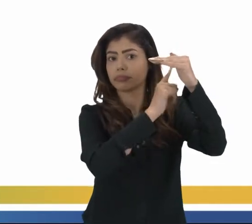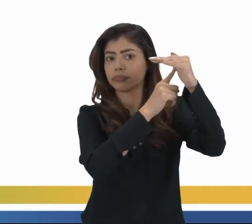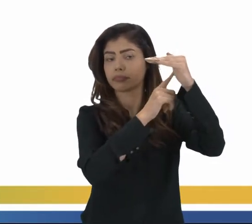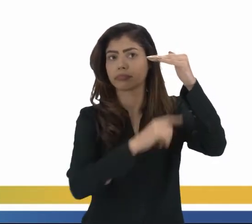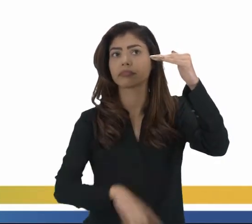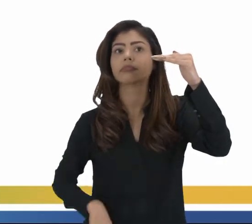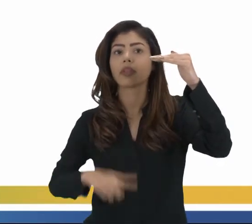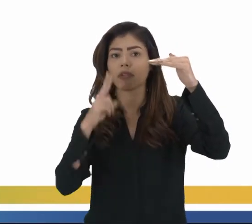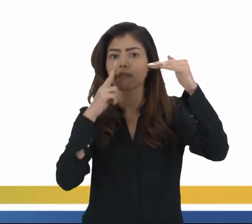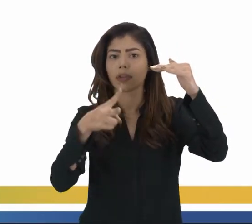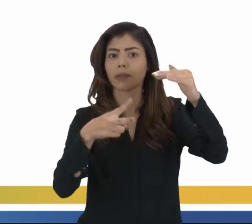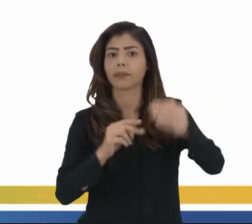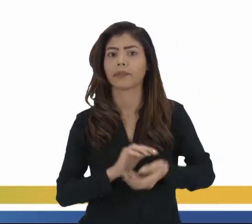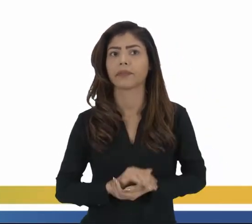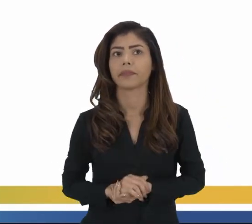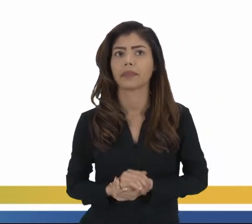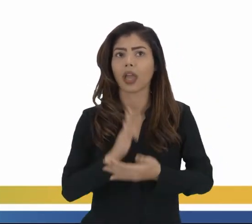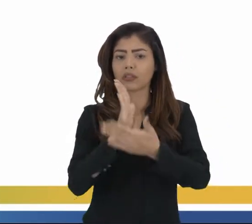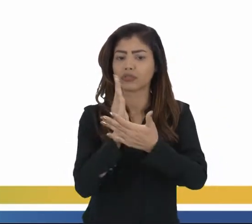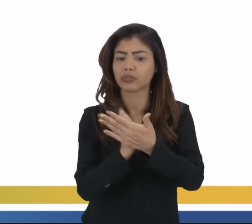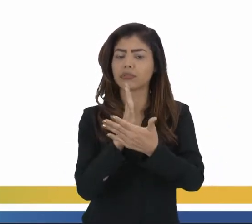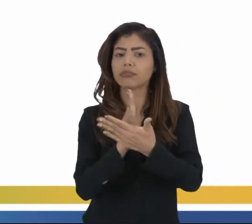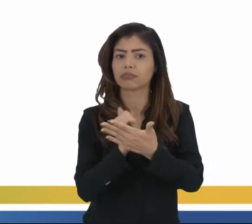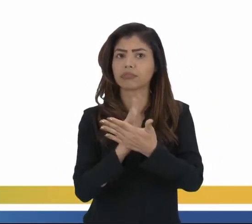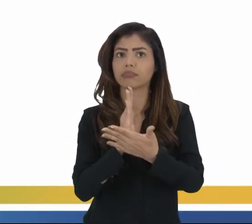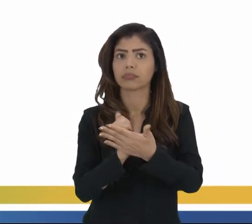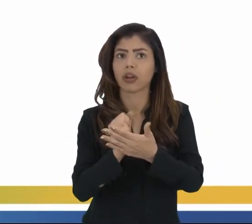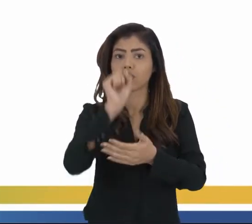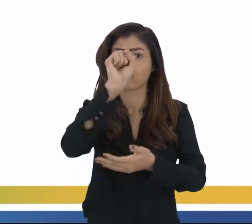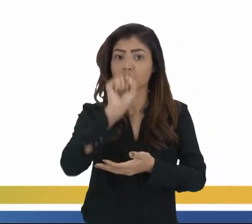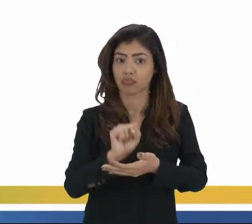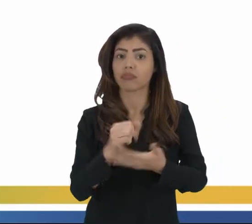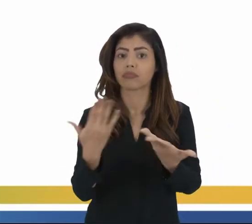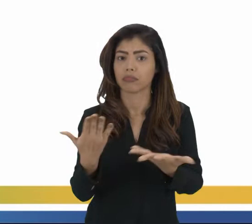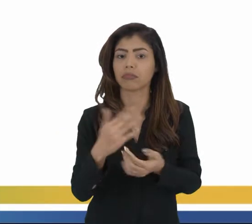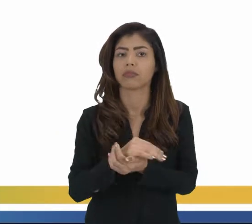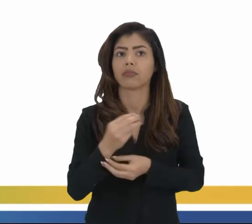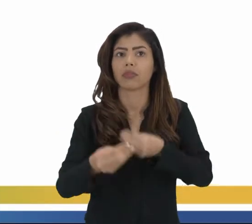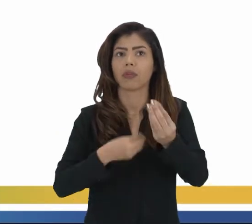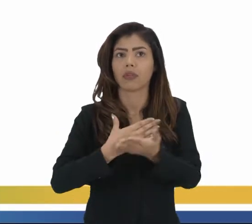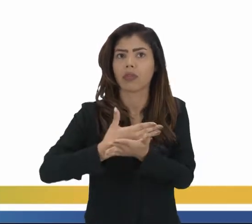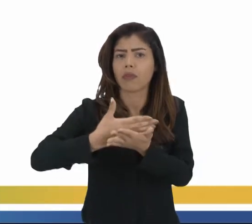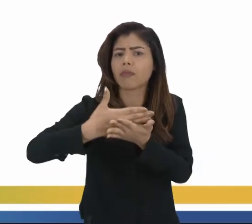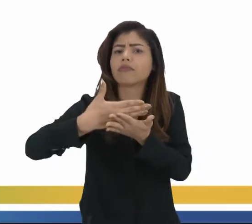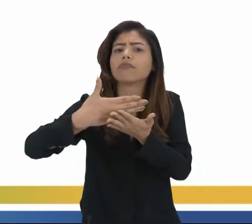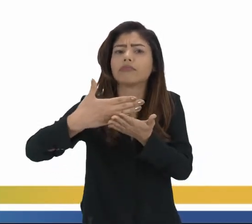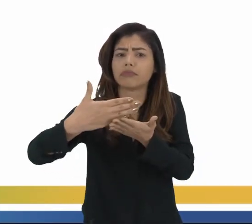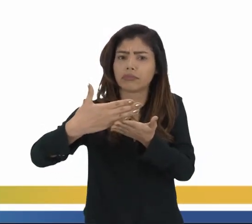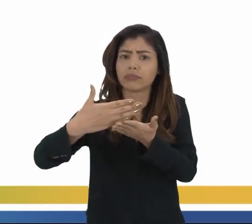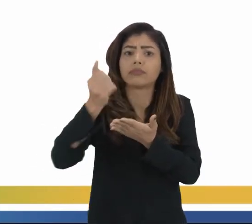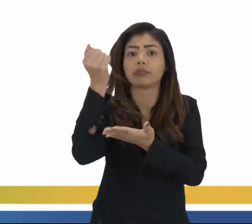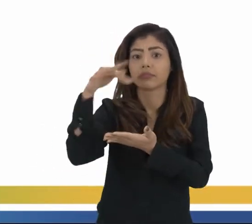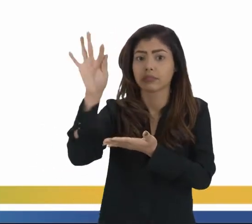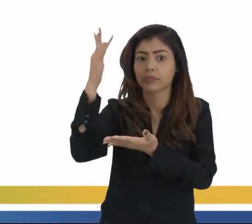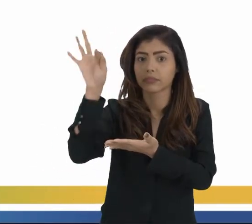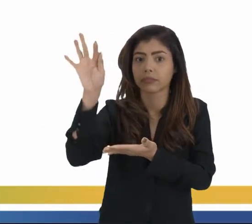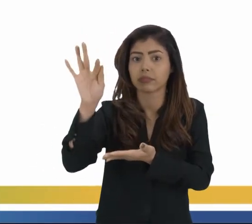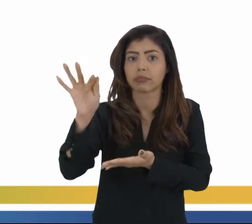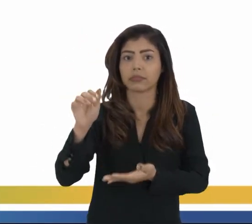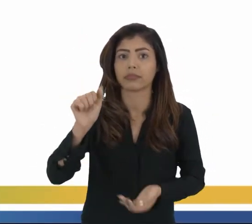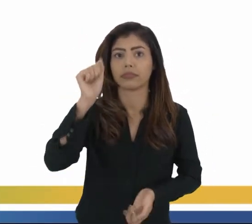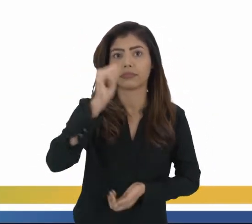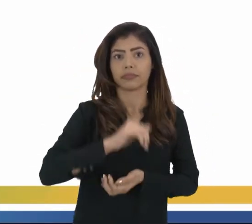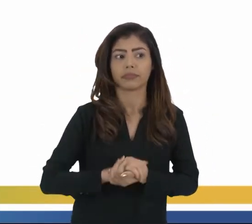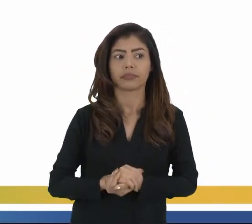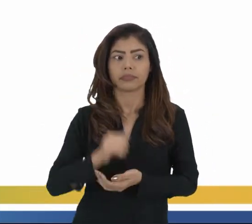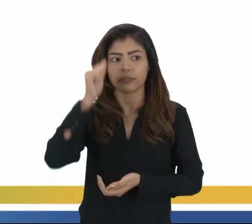ver essa divisão da região sul da Espanha com o início do continente africano. Lá no cantinho,